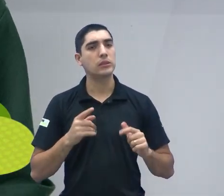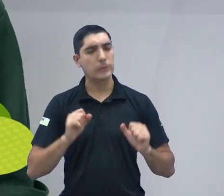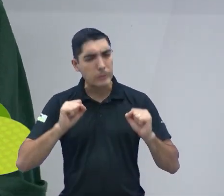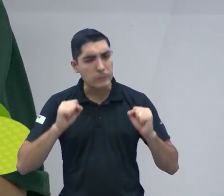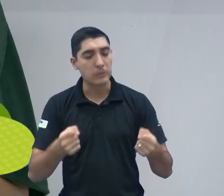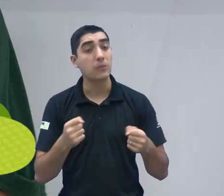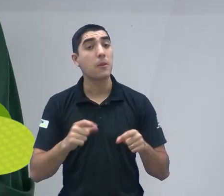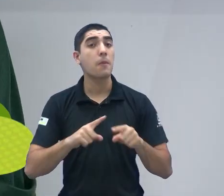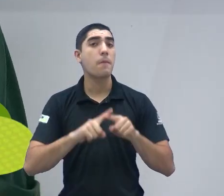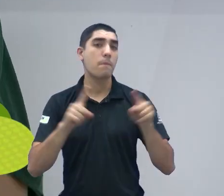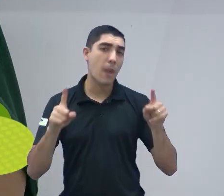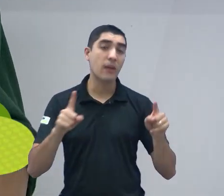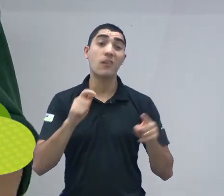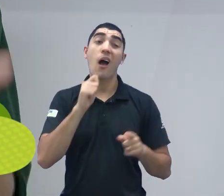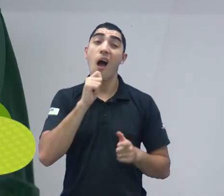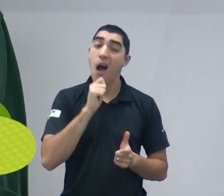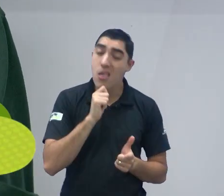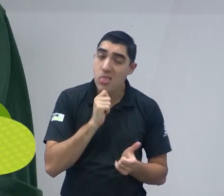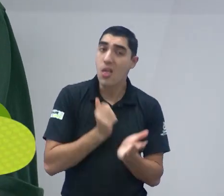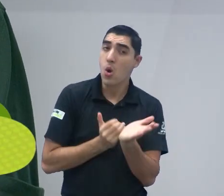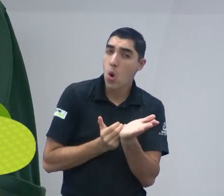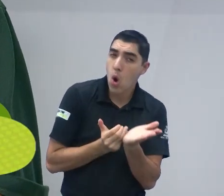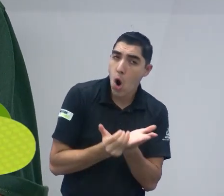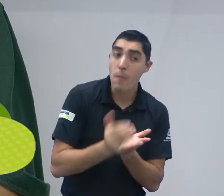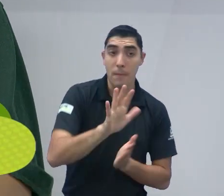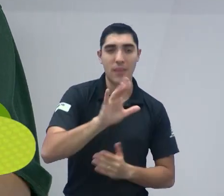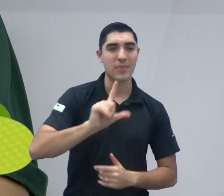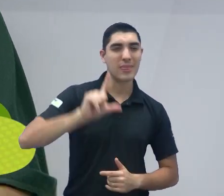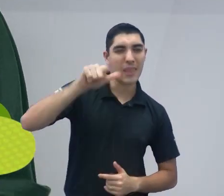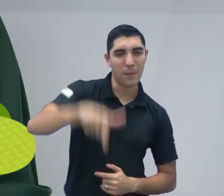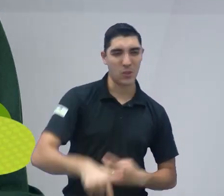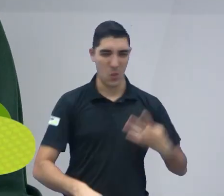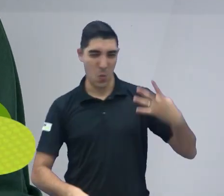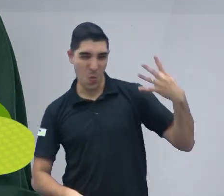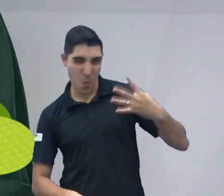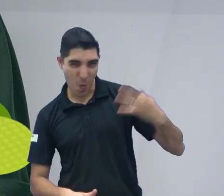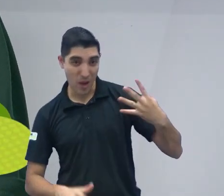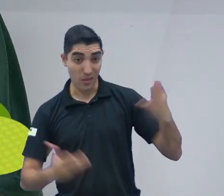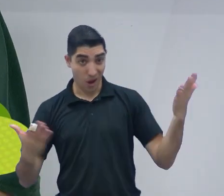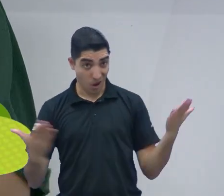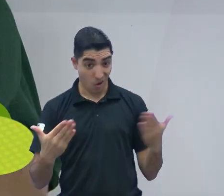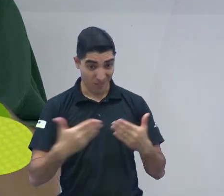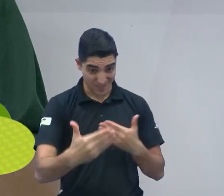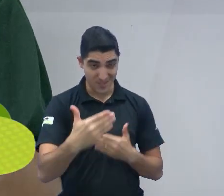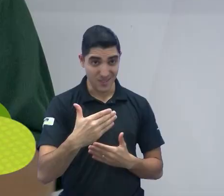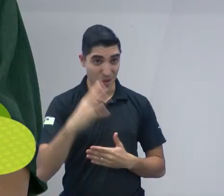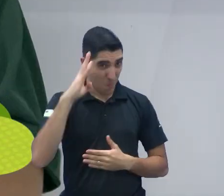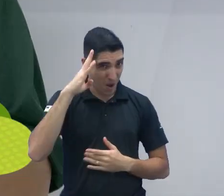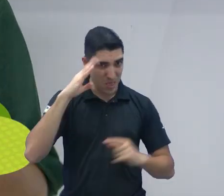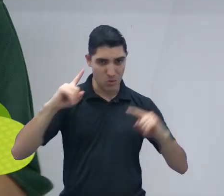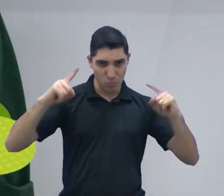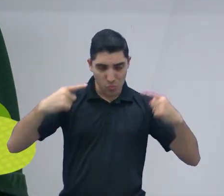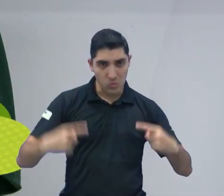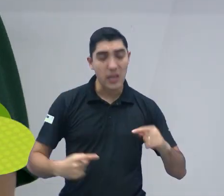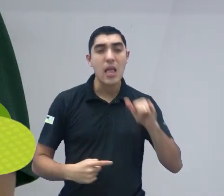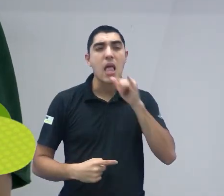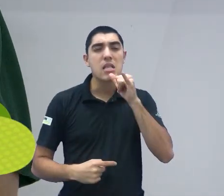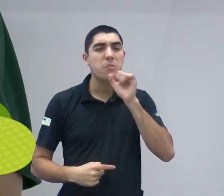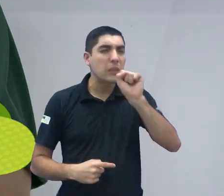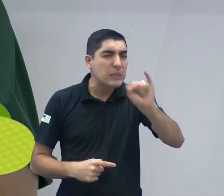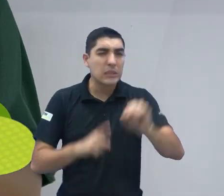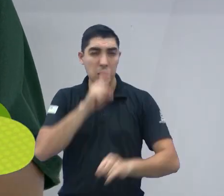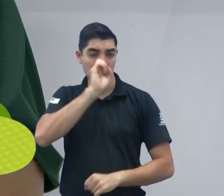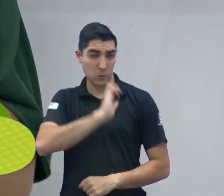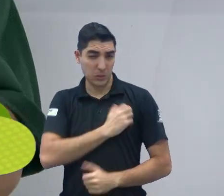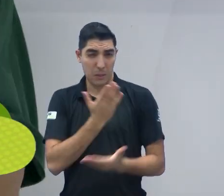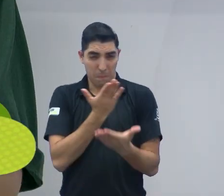que ainda é começo, mas de fato, chegar à quarta rodada e o São José não vencer, ou pelo menos, Vieira, sendo bem aqui, até que